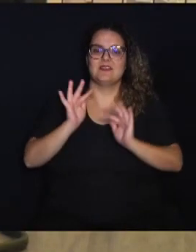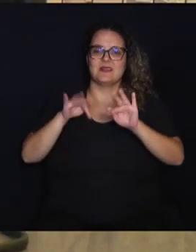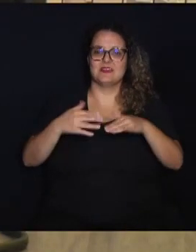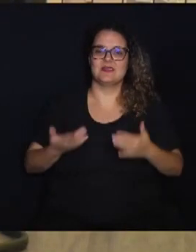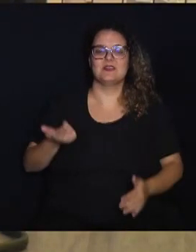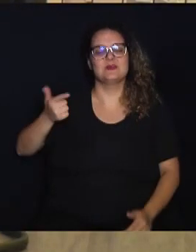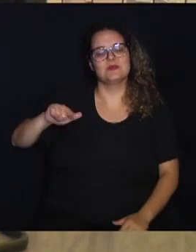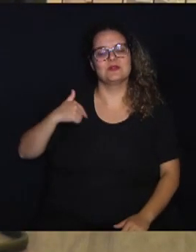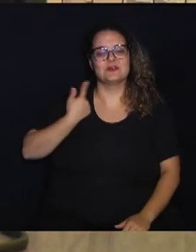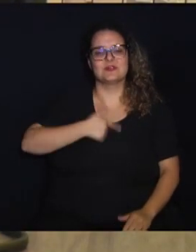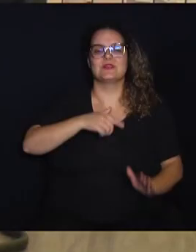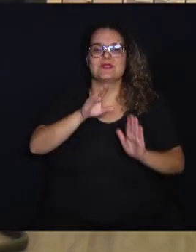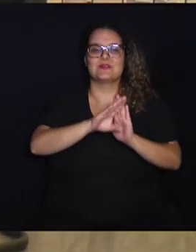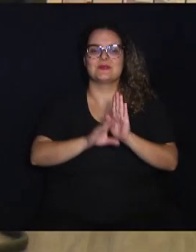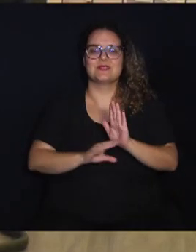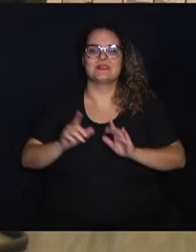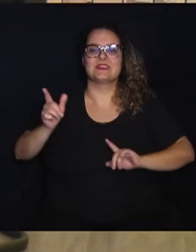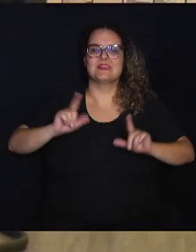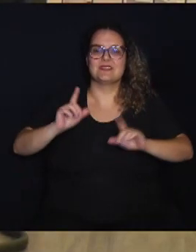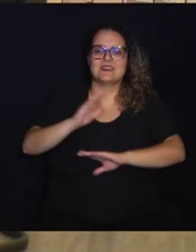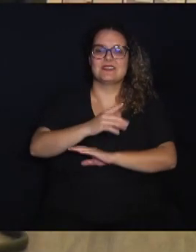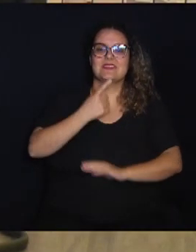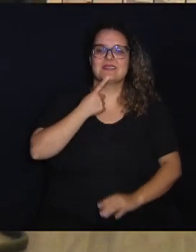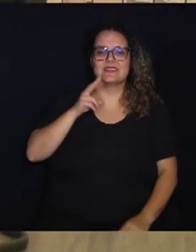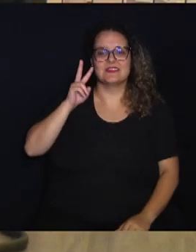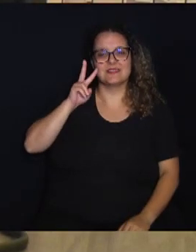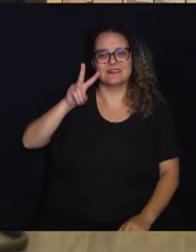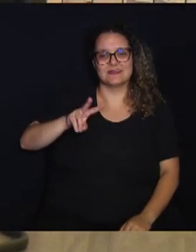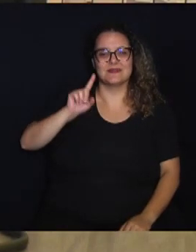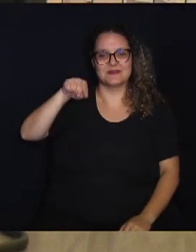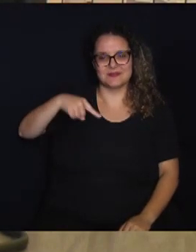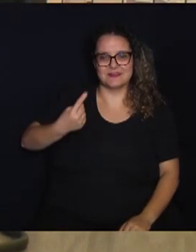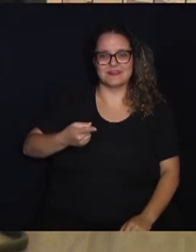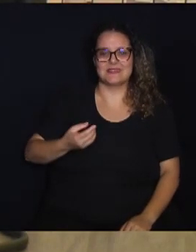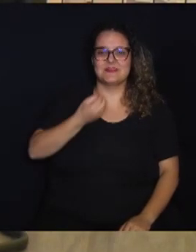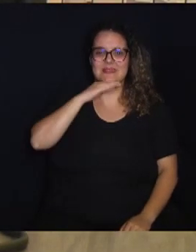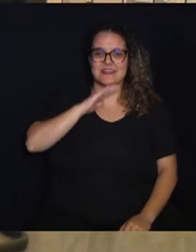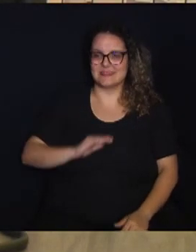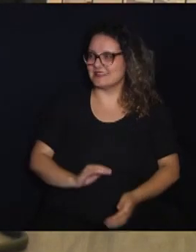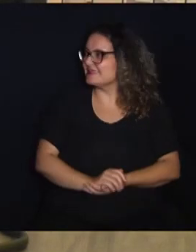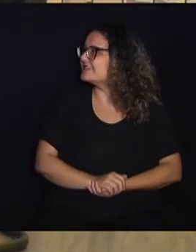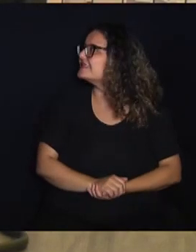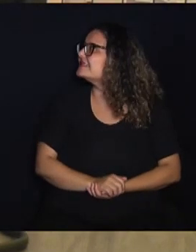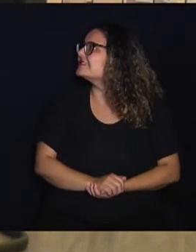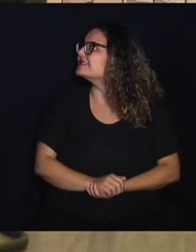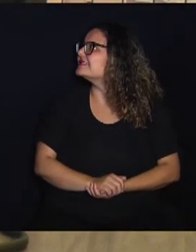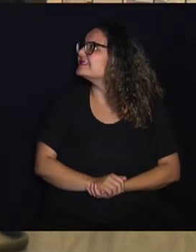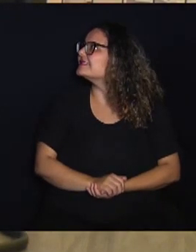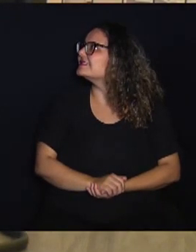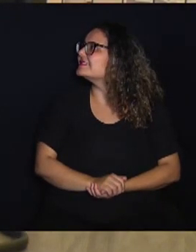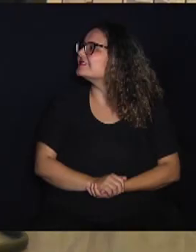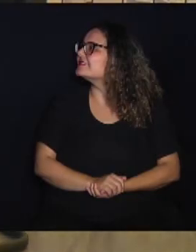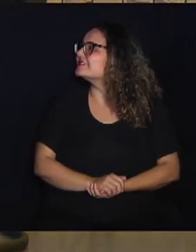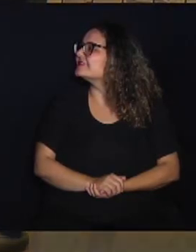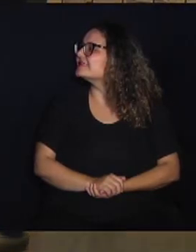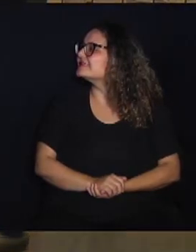na programação da TV Câmara Campinas. A gente se vê. Uma boa tarde.